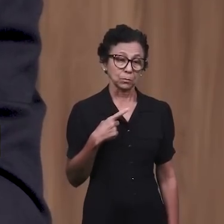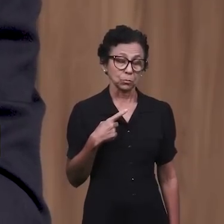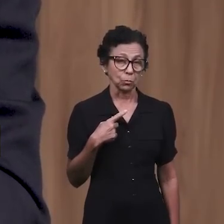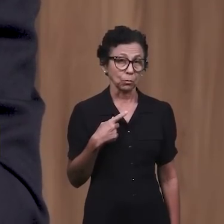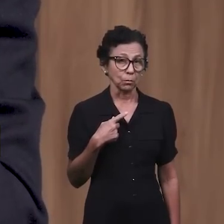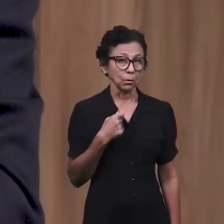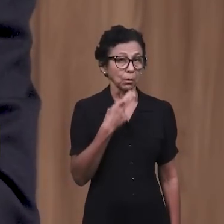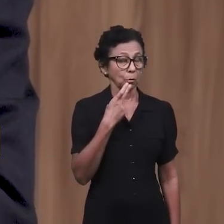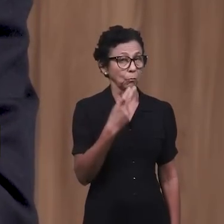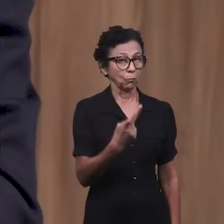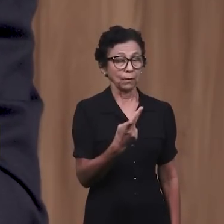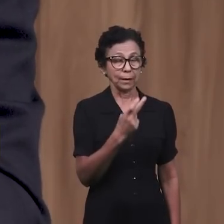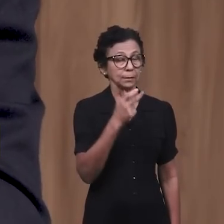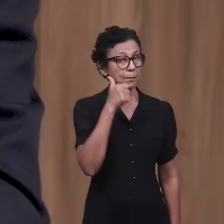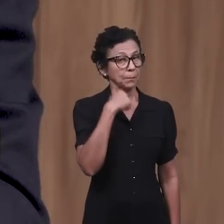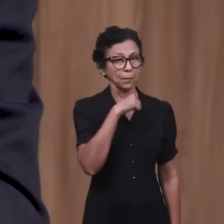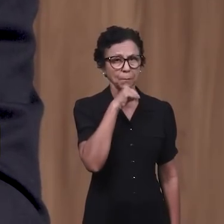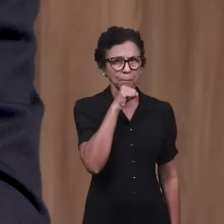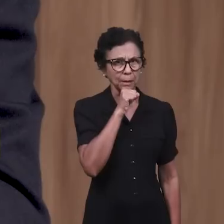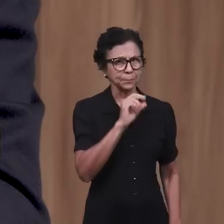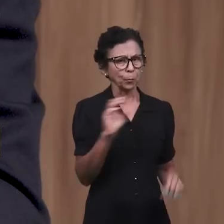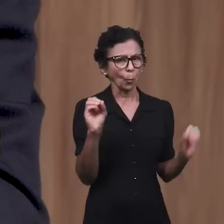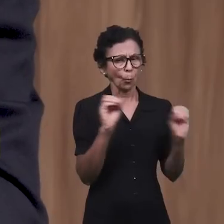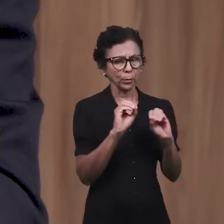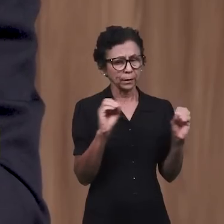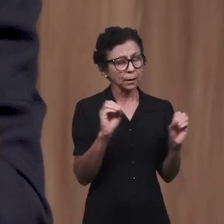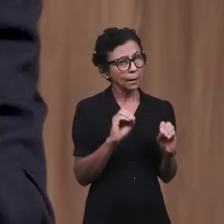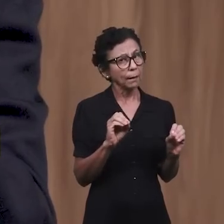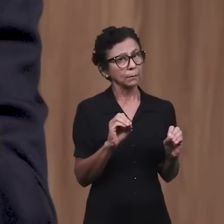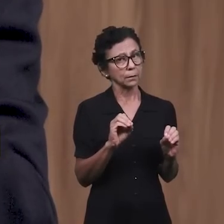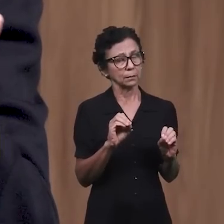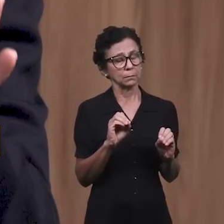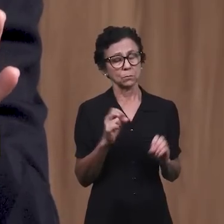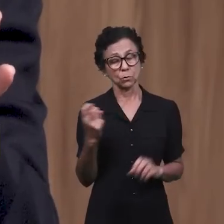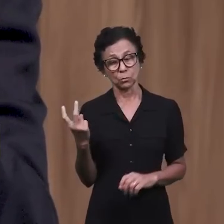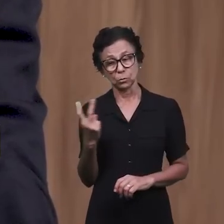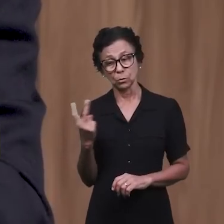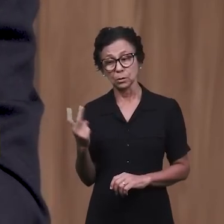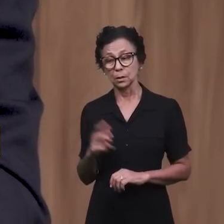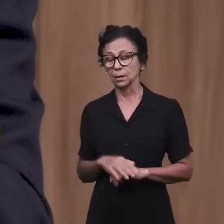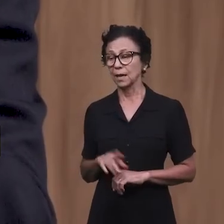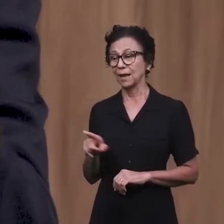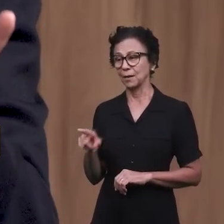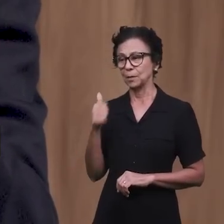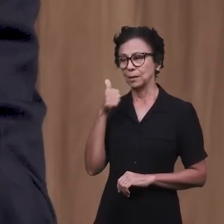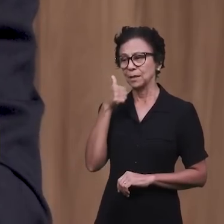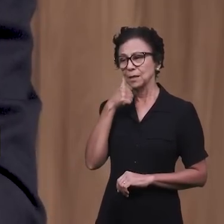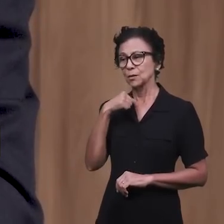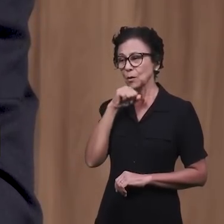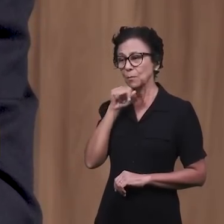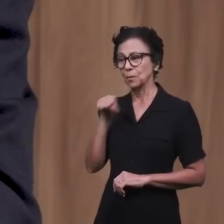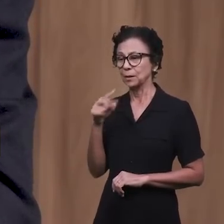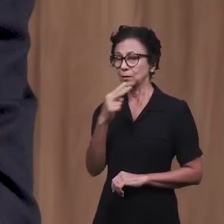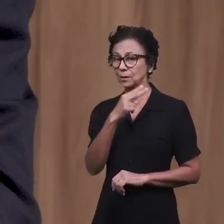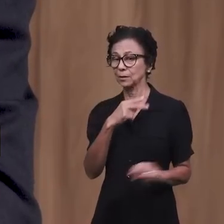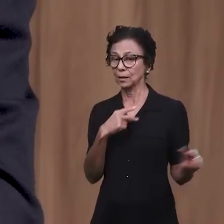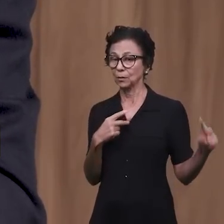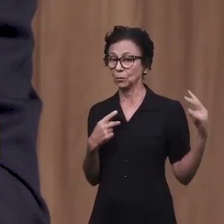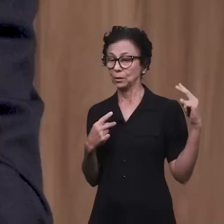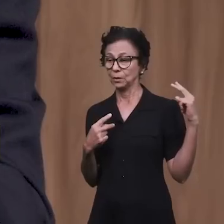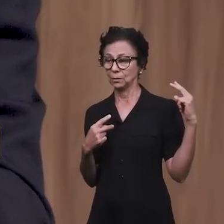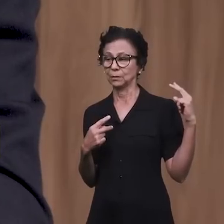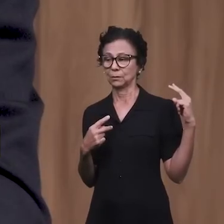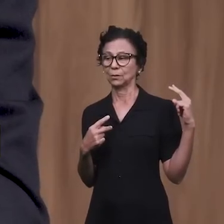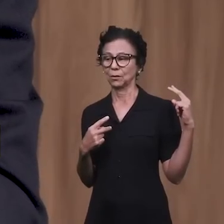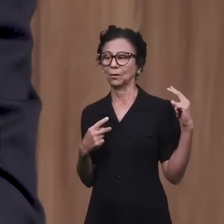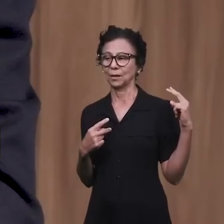entre nós aqui, pastor e ovelha. E a sua mãe está lá olhando e tudo, ela não está ouvindo o que a gente está conversando aqui,